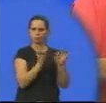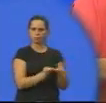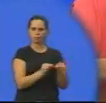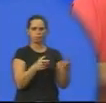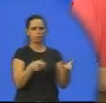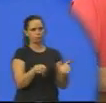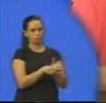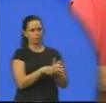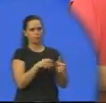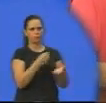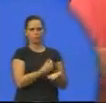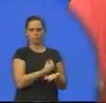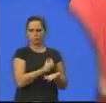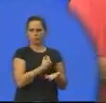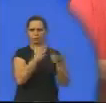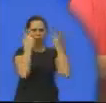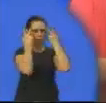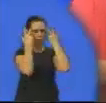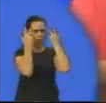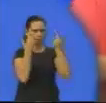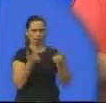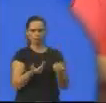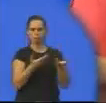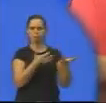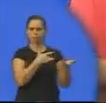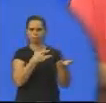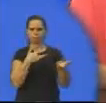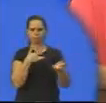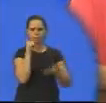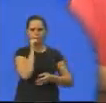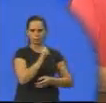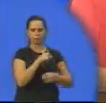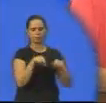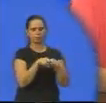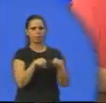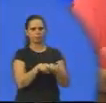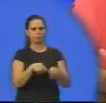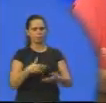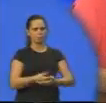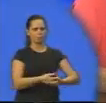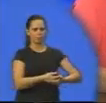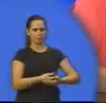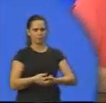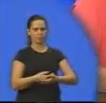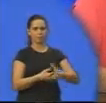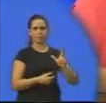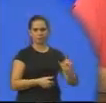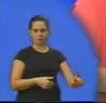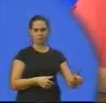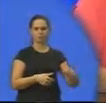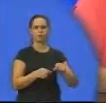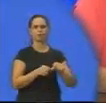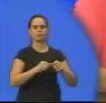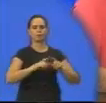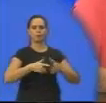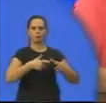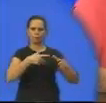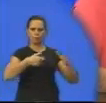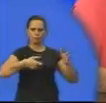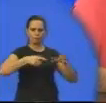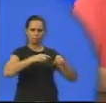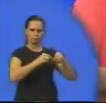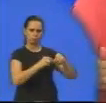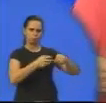mais saudável, vamos dizer assim, para a mulher e para o bebê. Outro seria o